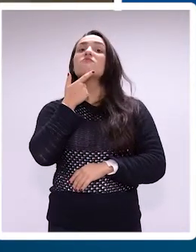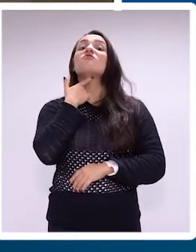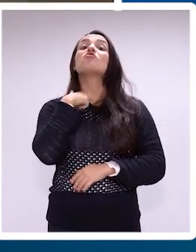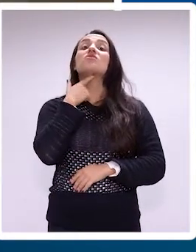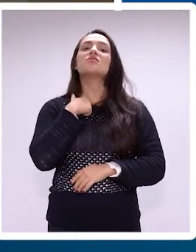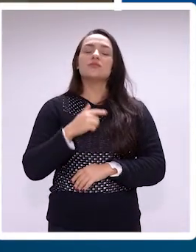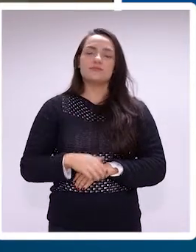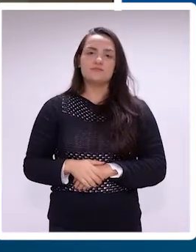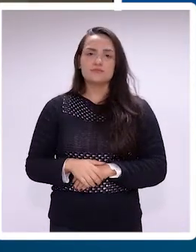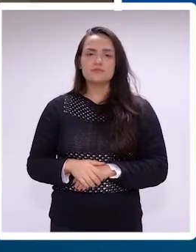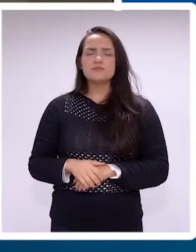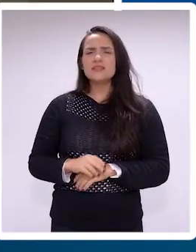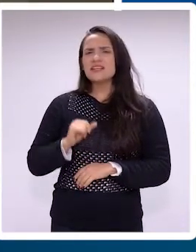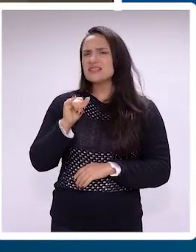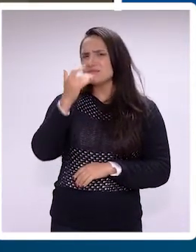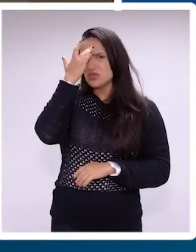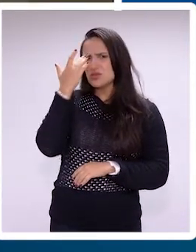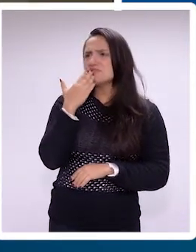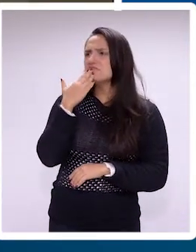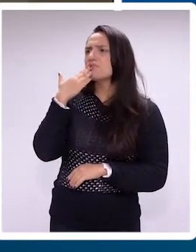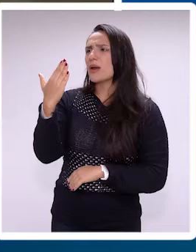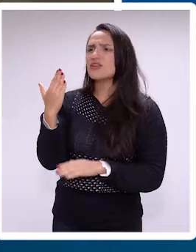esse quadro, do quadro clínico?